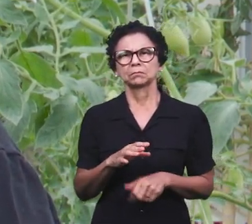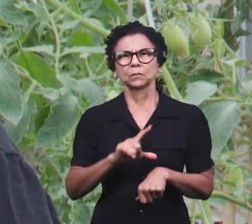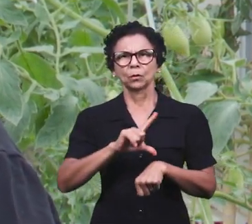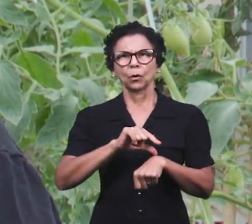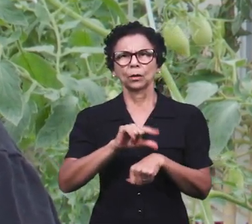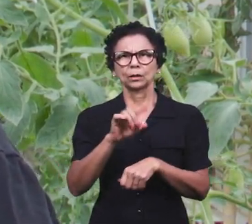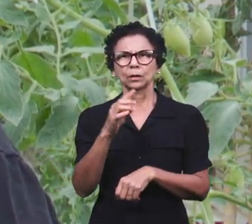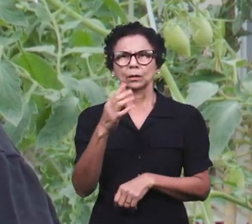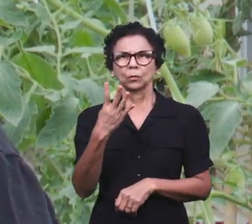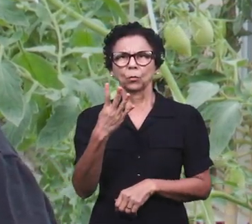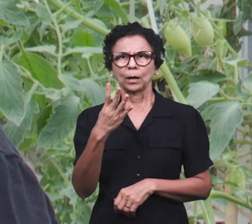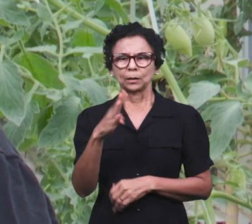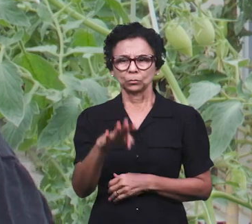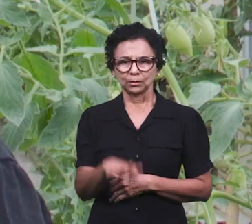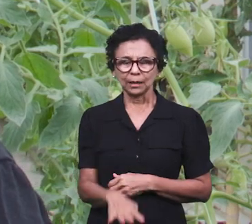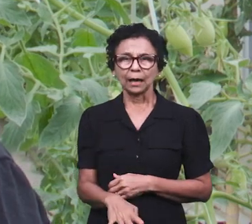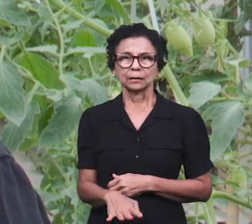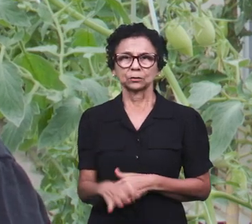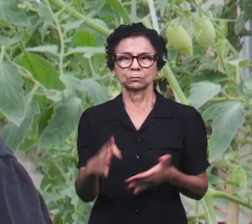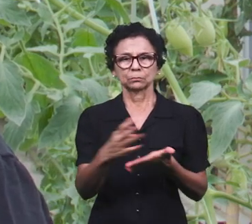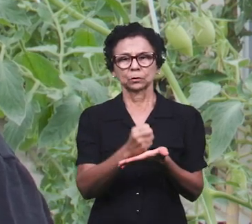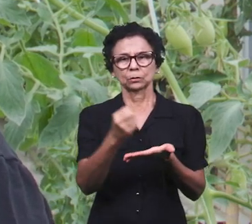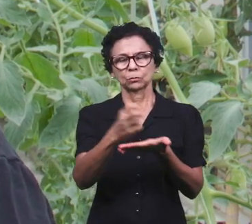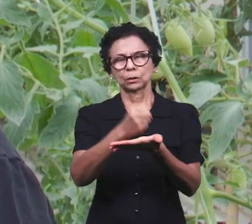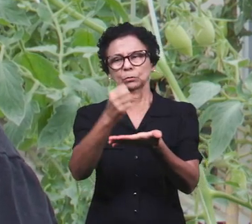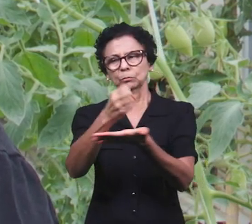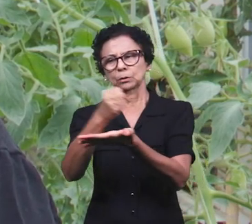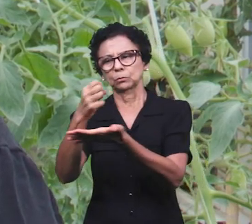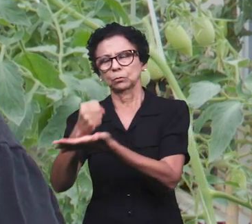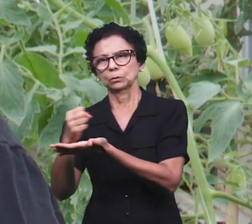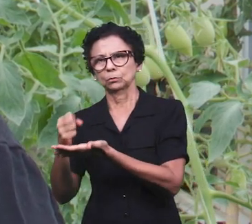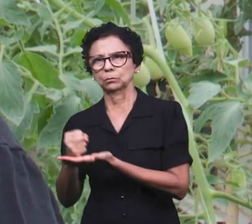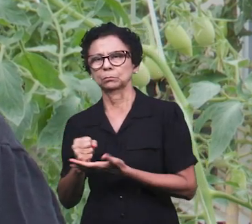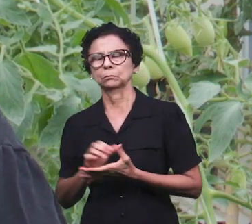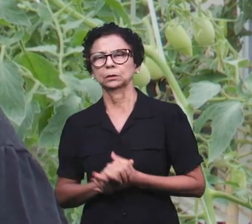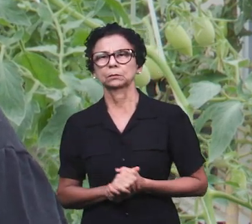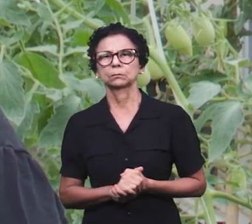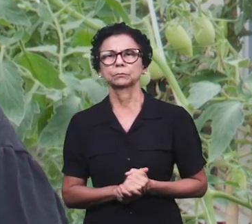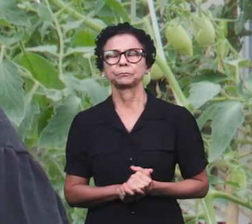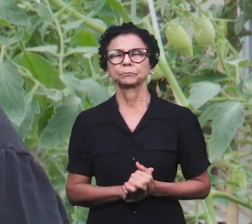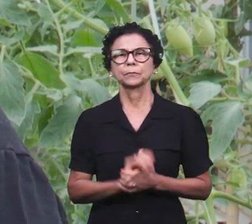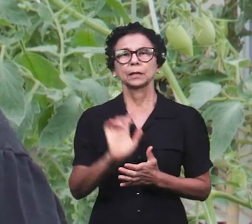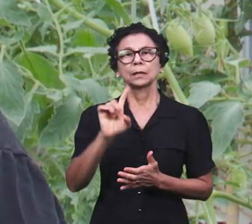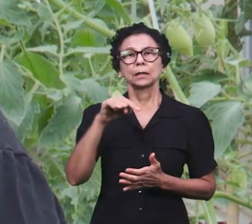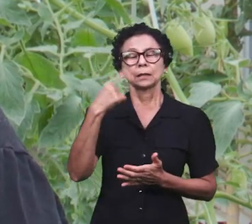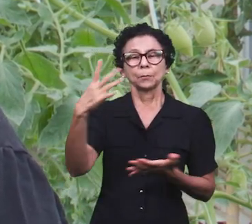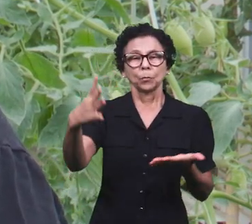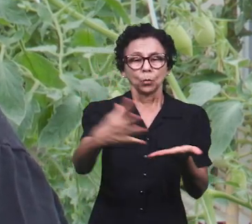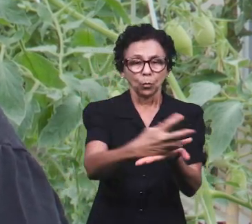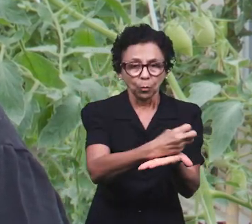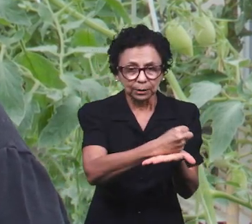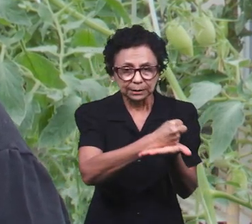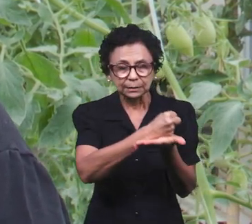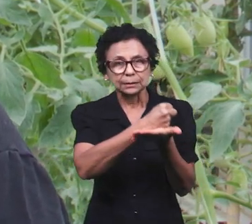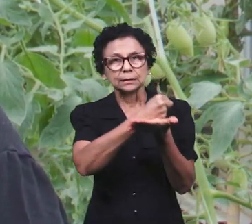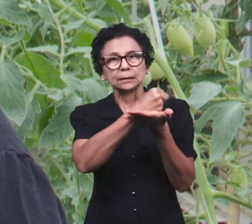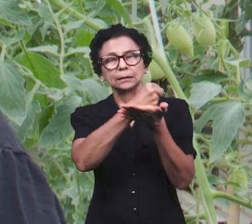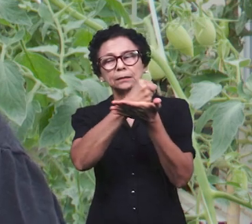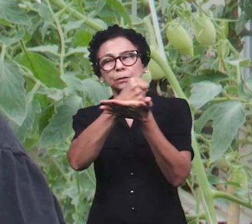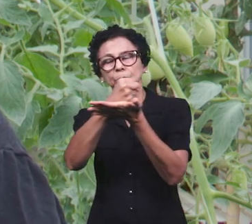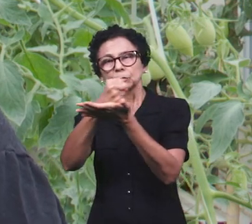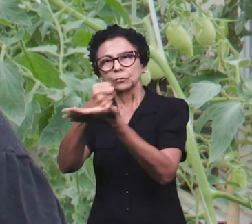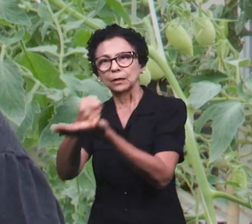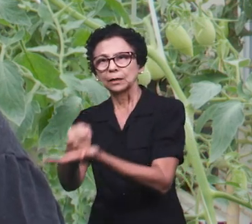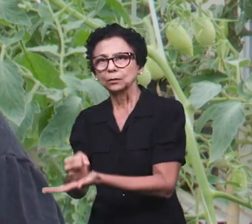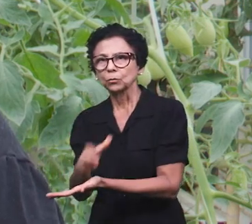3 a 4 horas, tirando o tomate, né? Aí depois dele colhido, é levado,